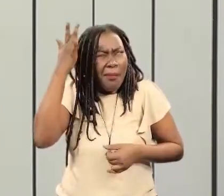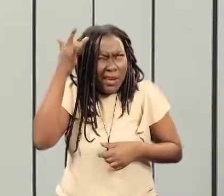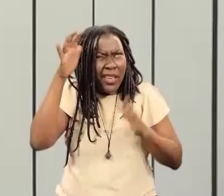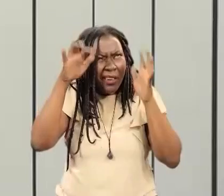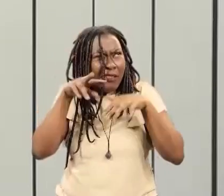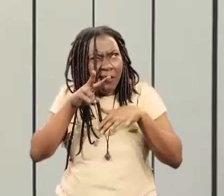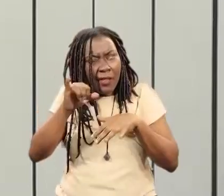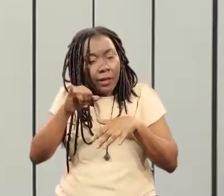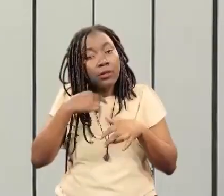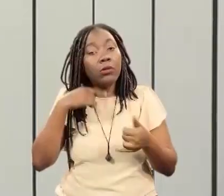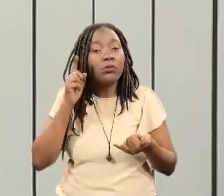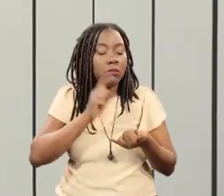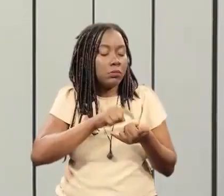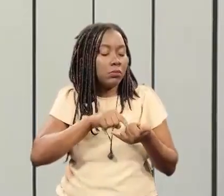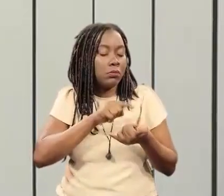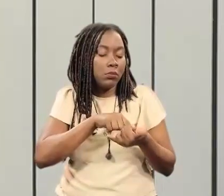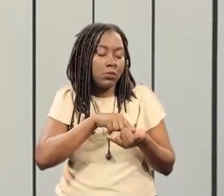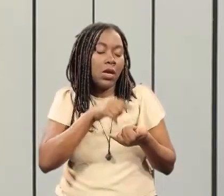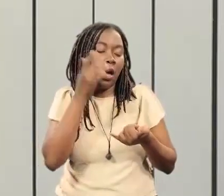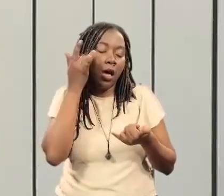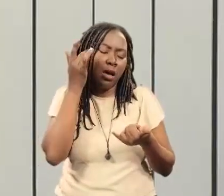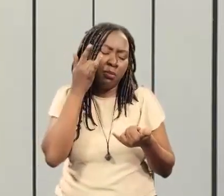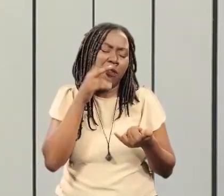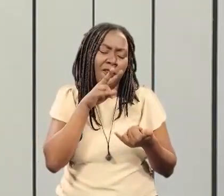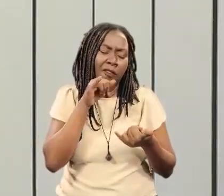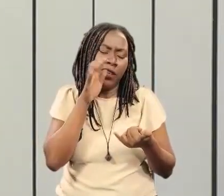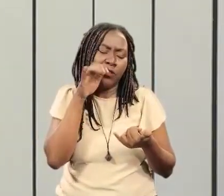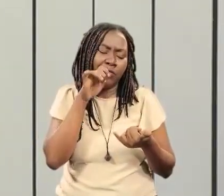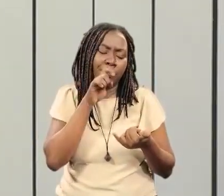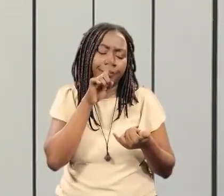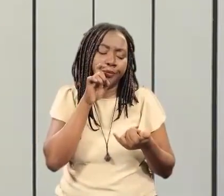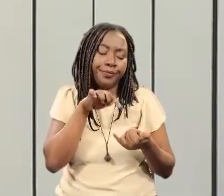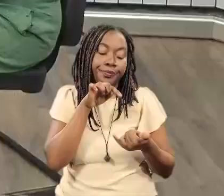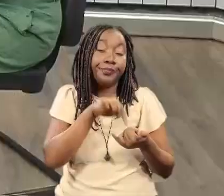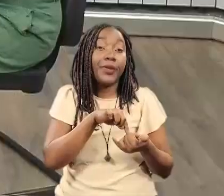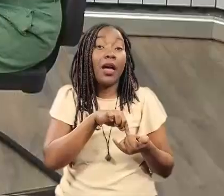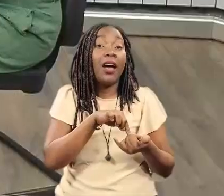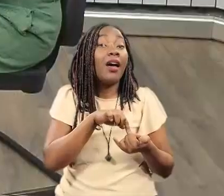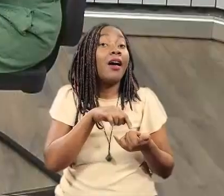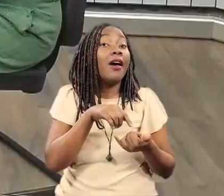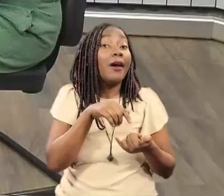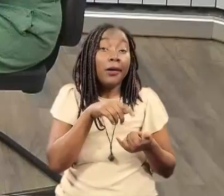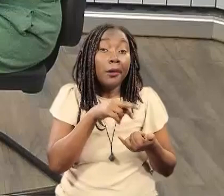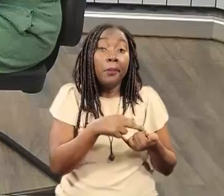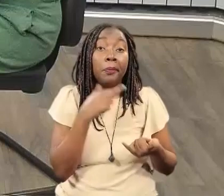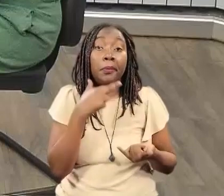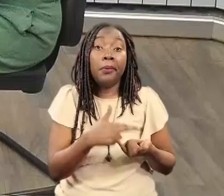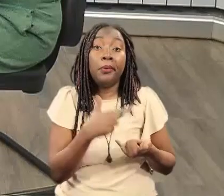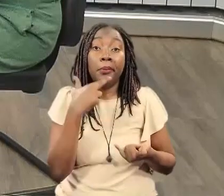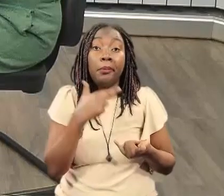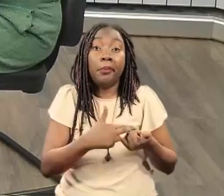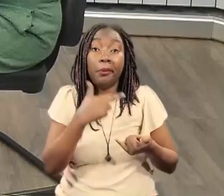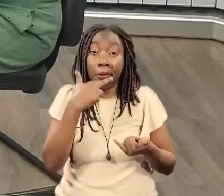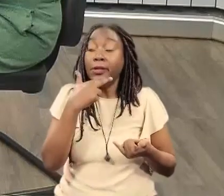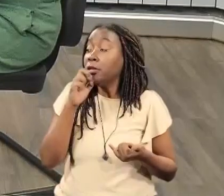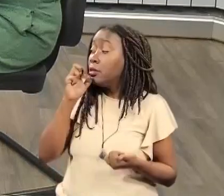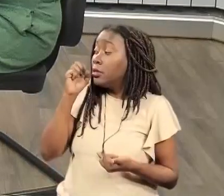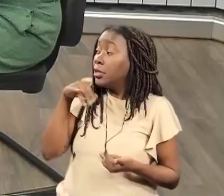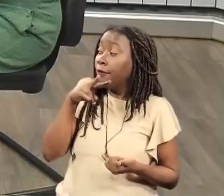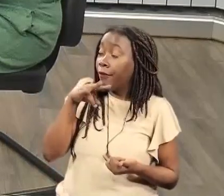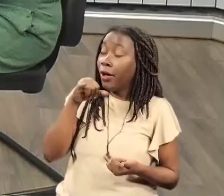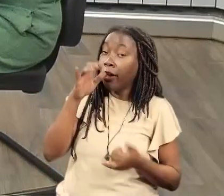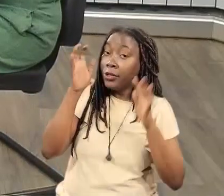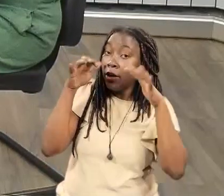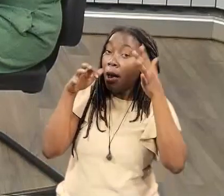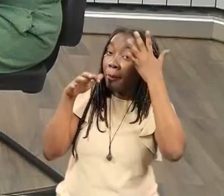já digito lá assim, vai chover amanhã? Aí o celular vai lá e me responde. Sim, vai chover amanhã,